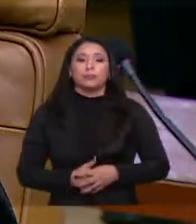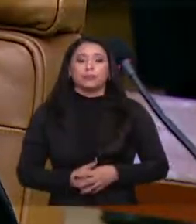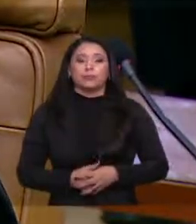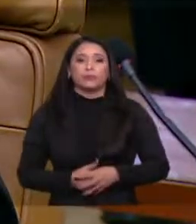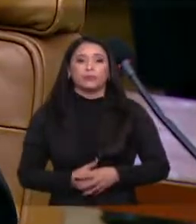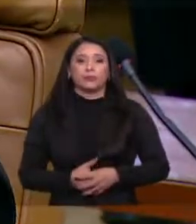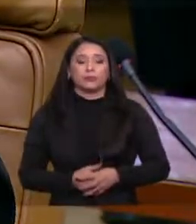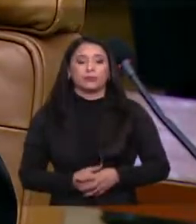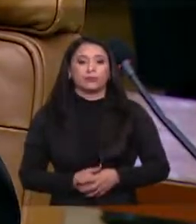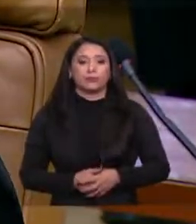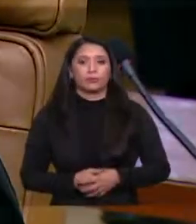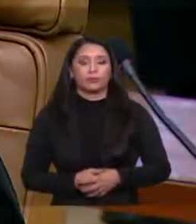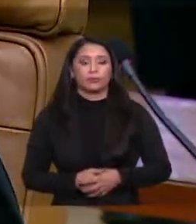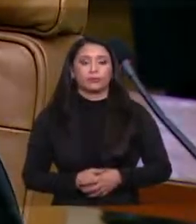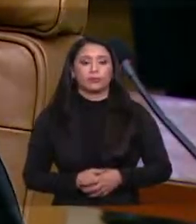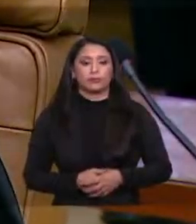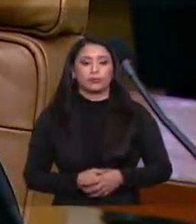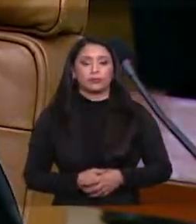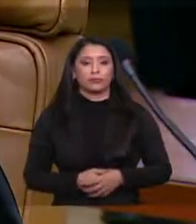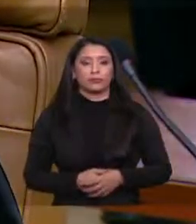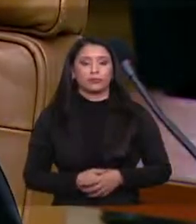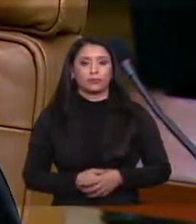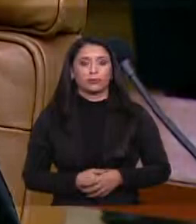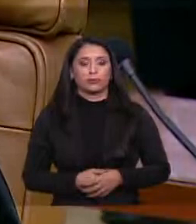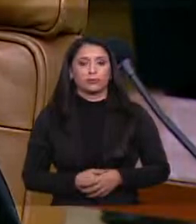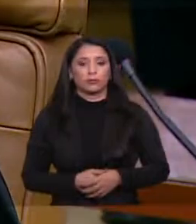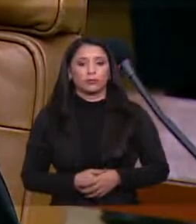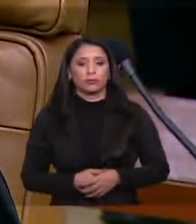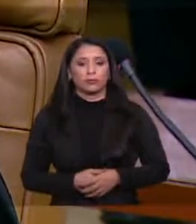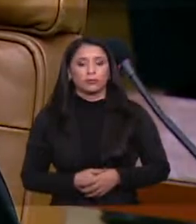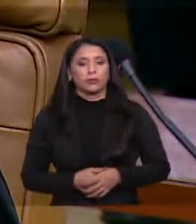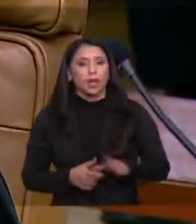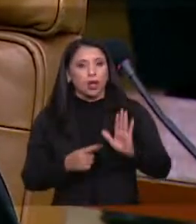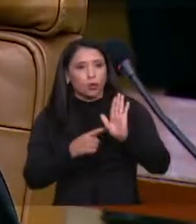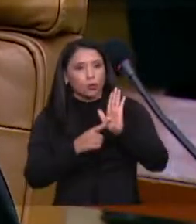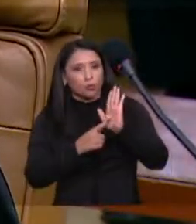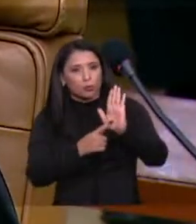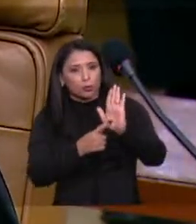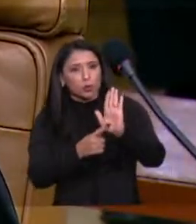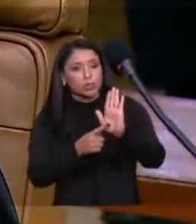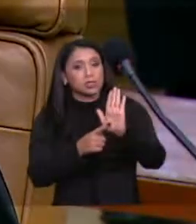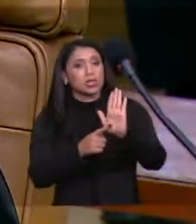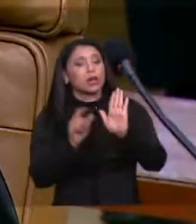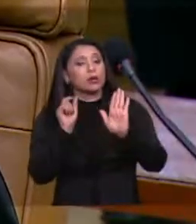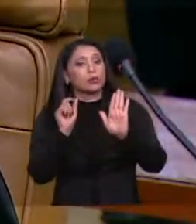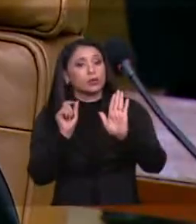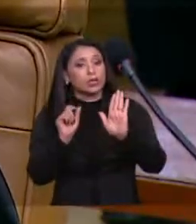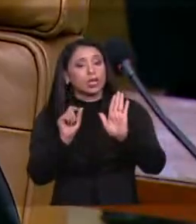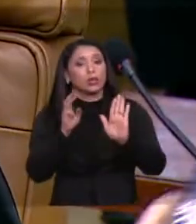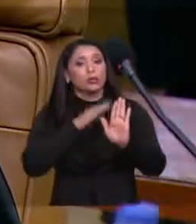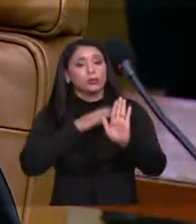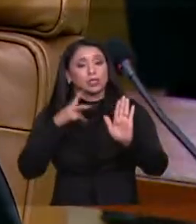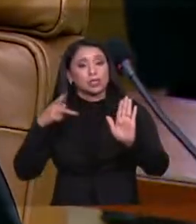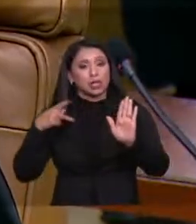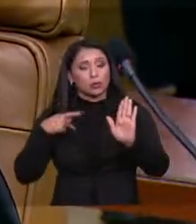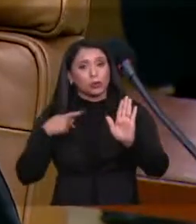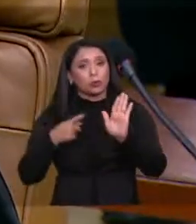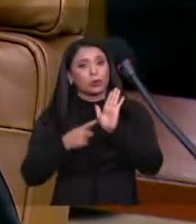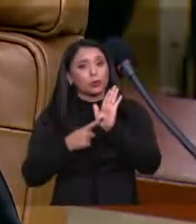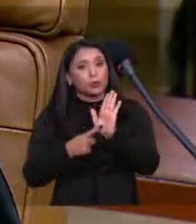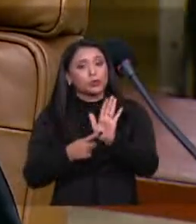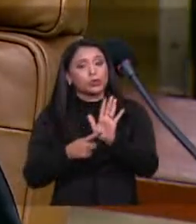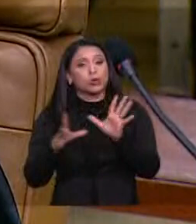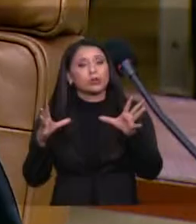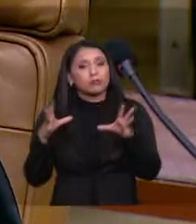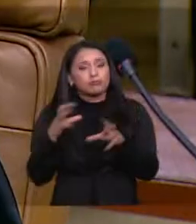estou procurando explicitar o que disse o mistério público nesse âmbito já da dosimmetria da pena